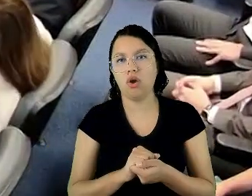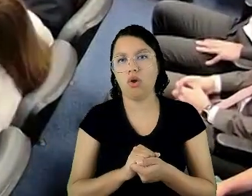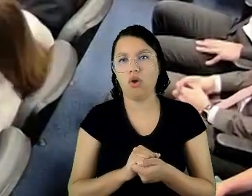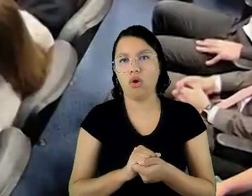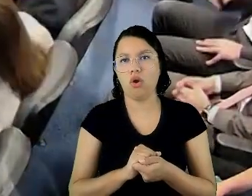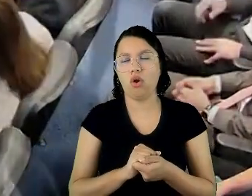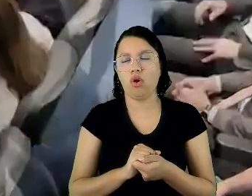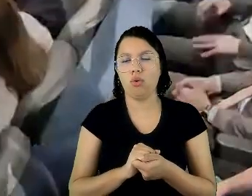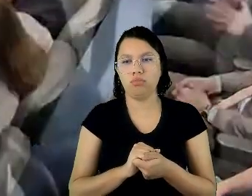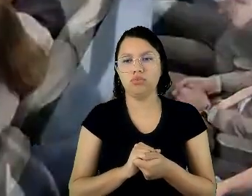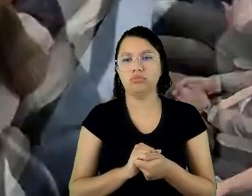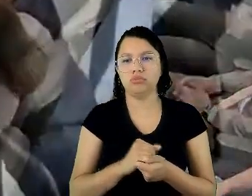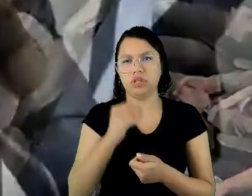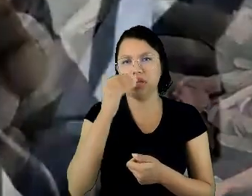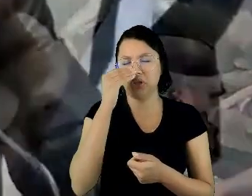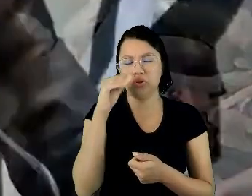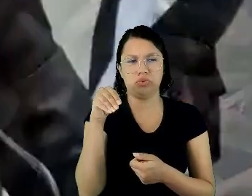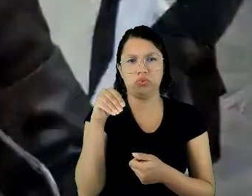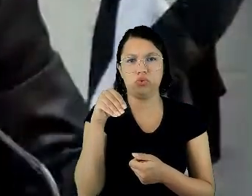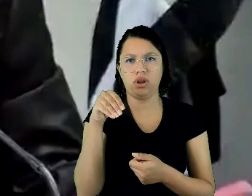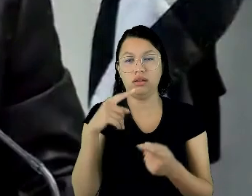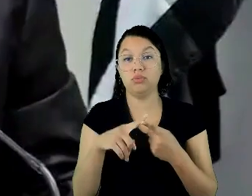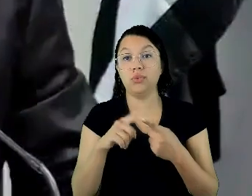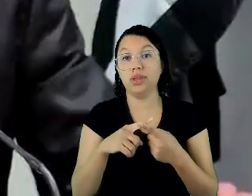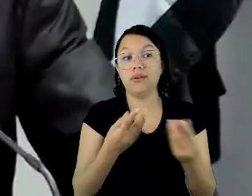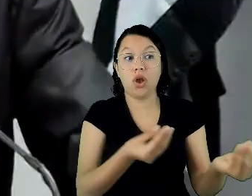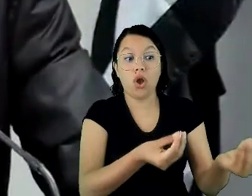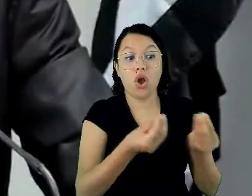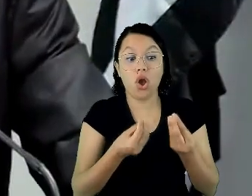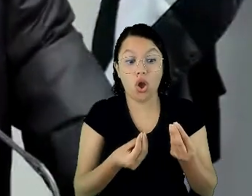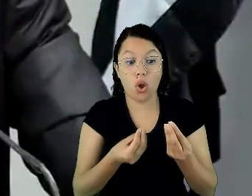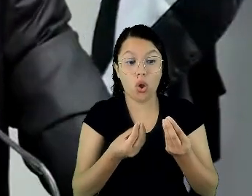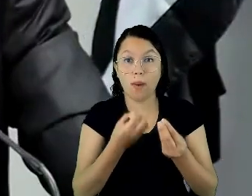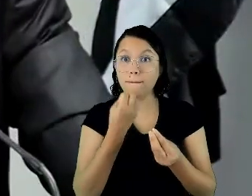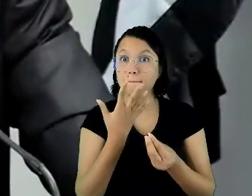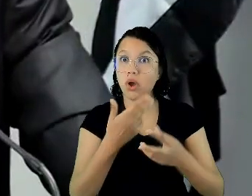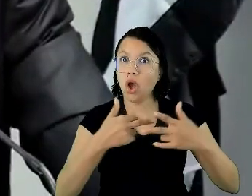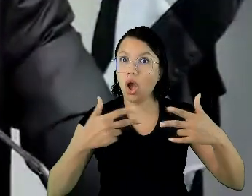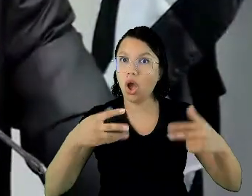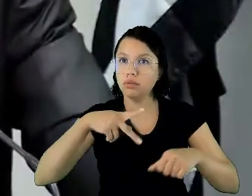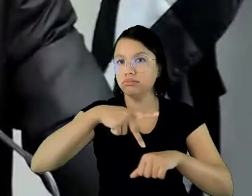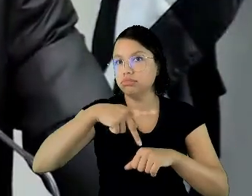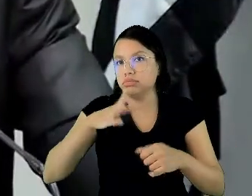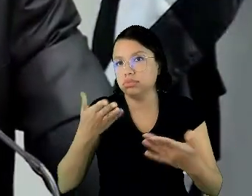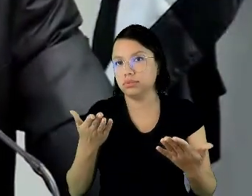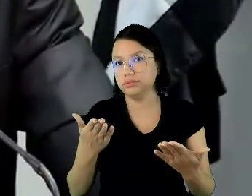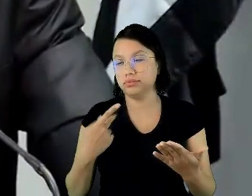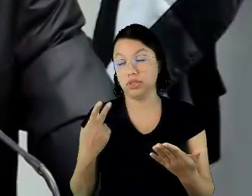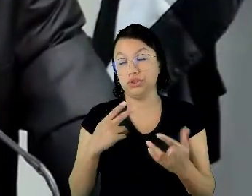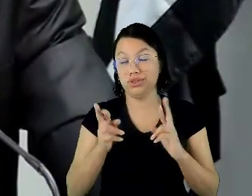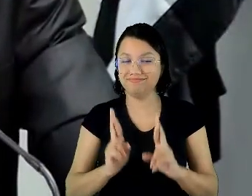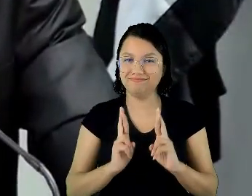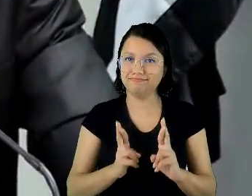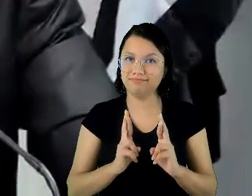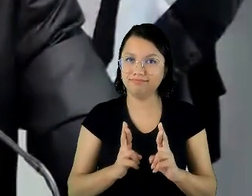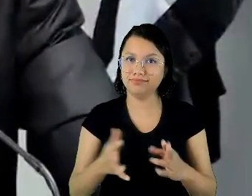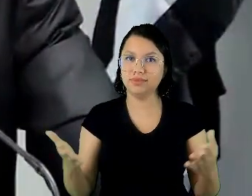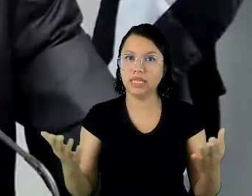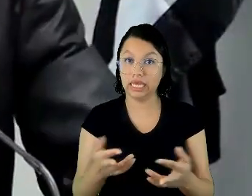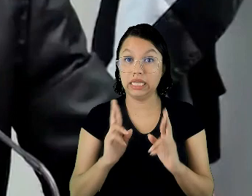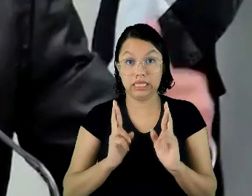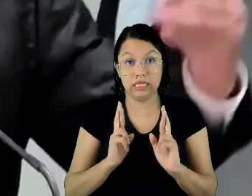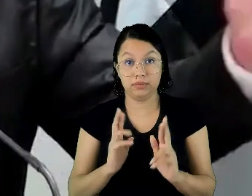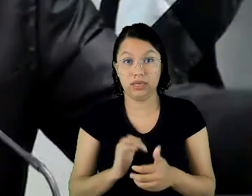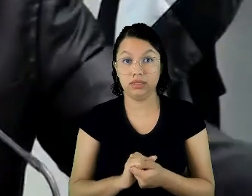dele. Então, espero, né? Essa é a expectativa e